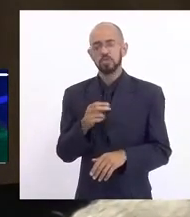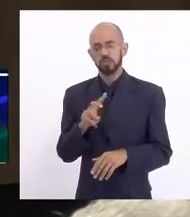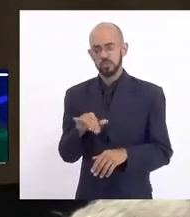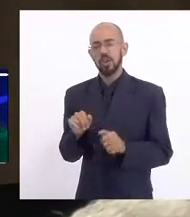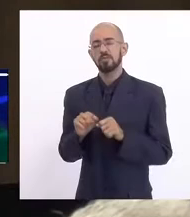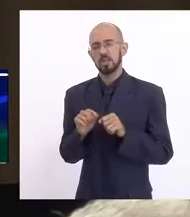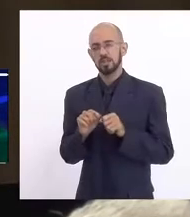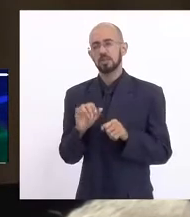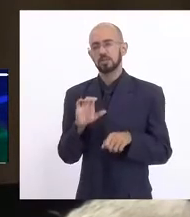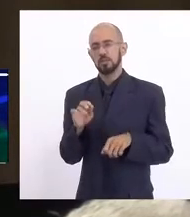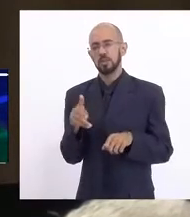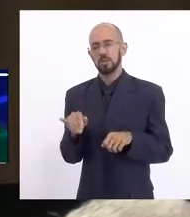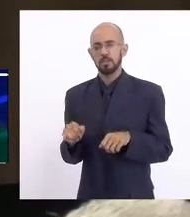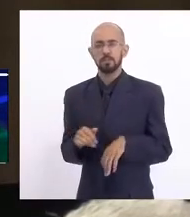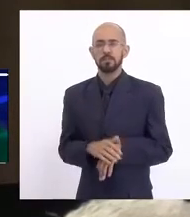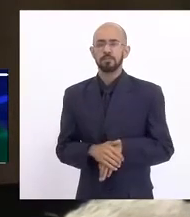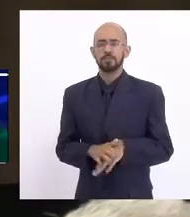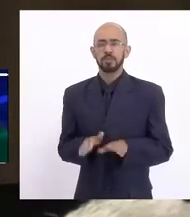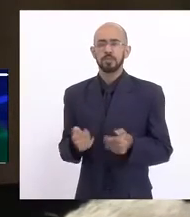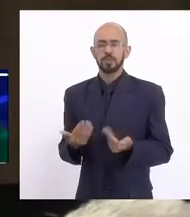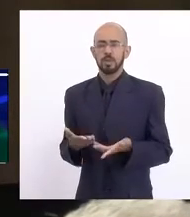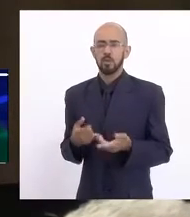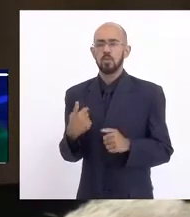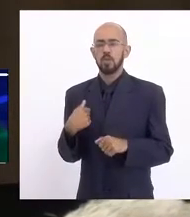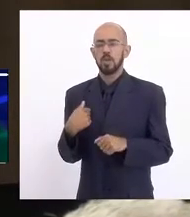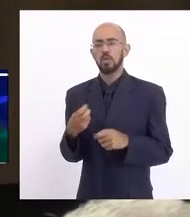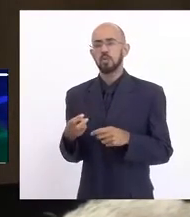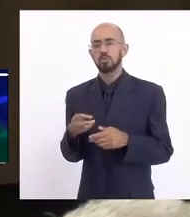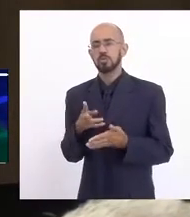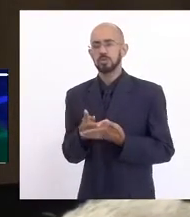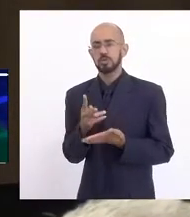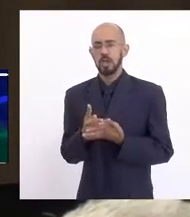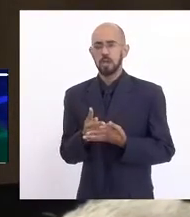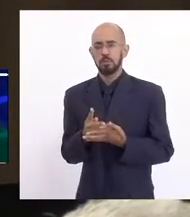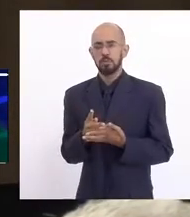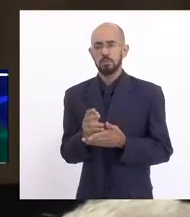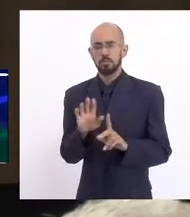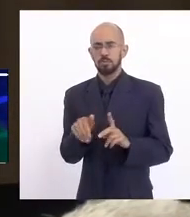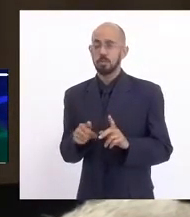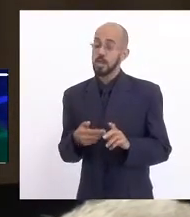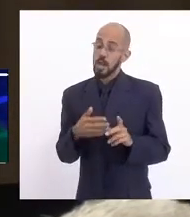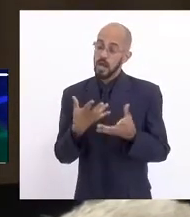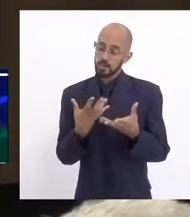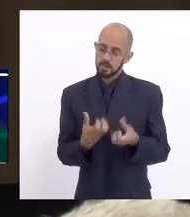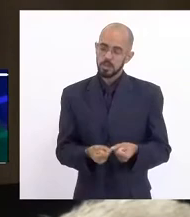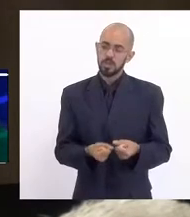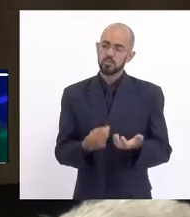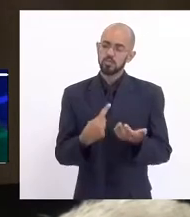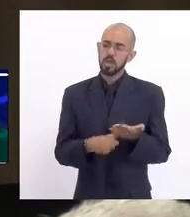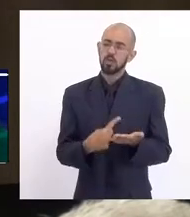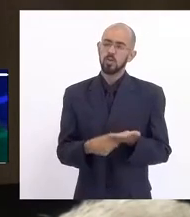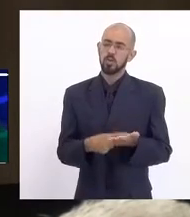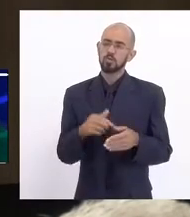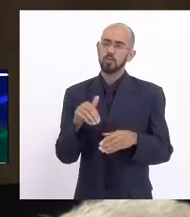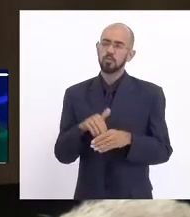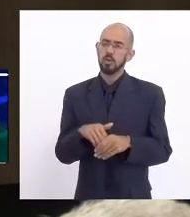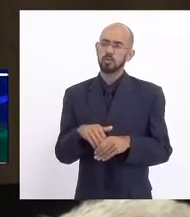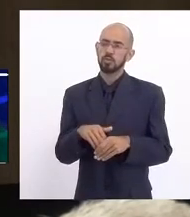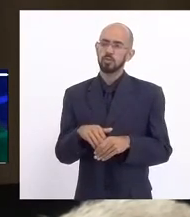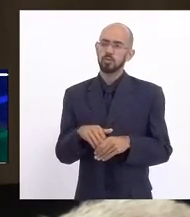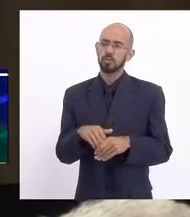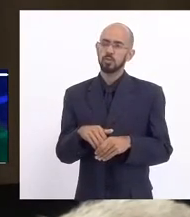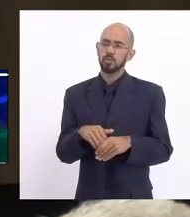Assim posto, visto que eu sempre honro os acordos, eu voto